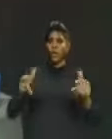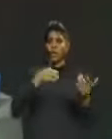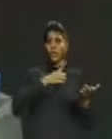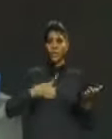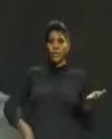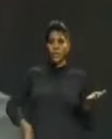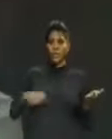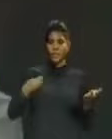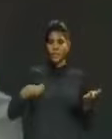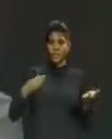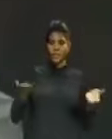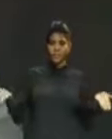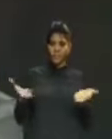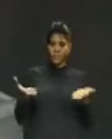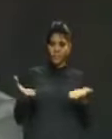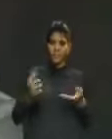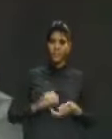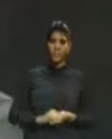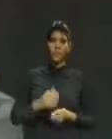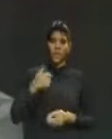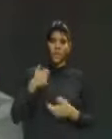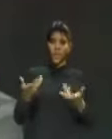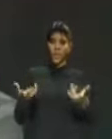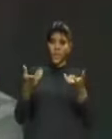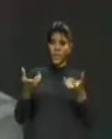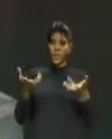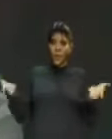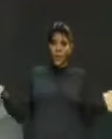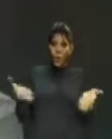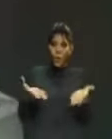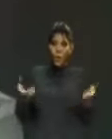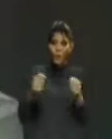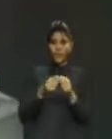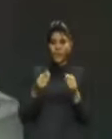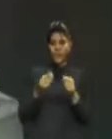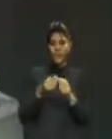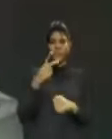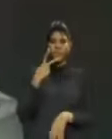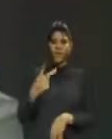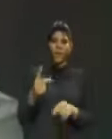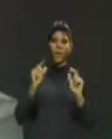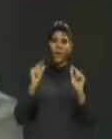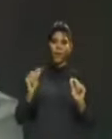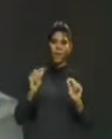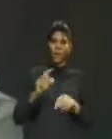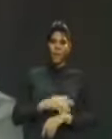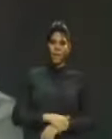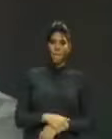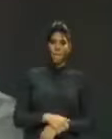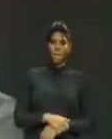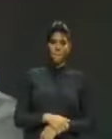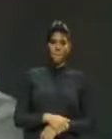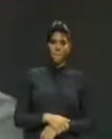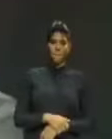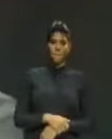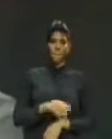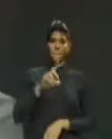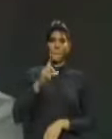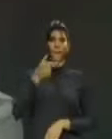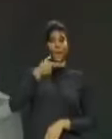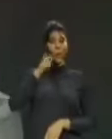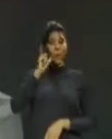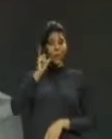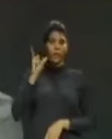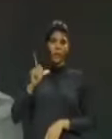deputadas, eu queria aqui fazer o registro da passagem, no dia de ontem,